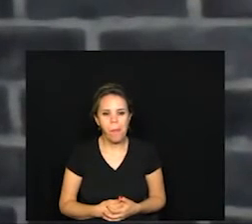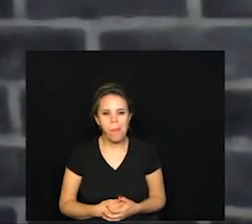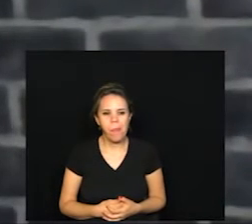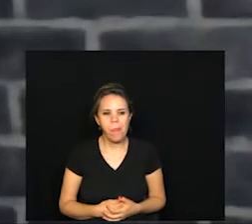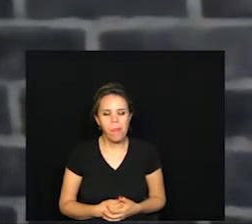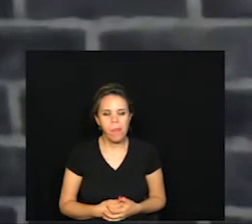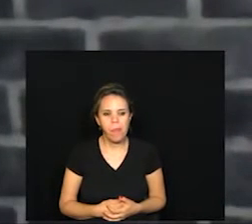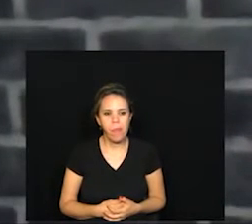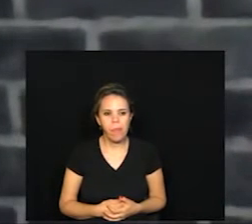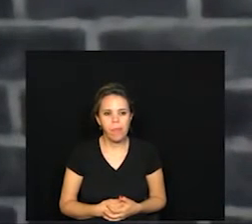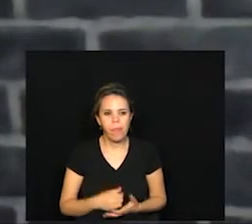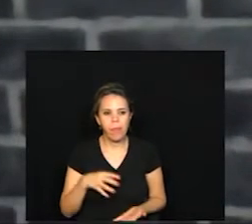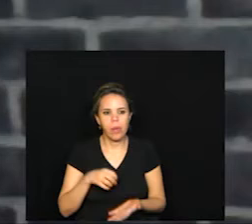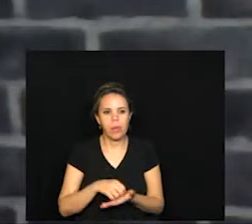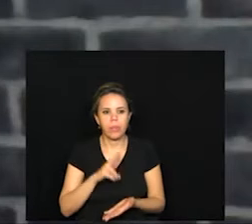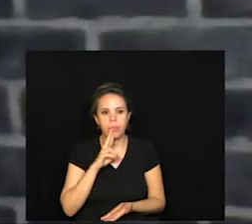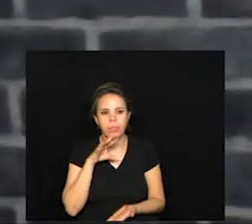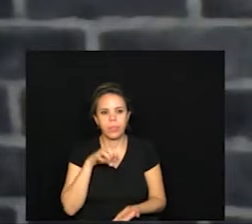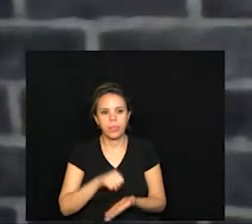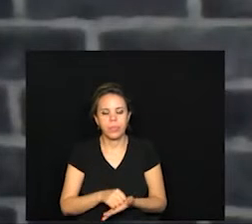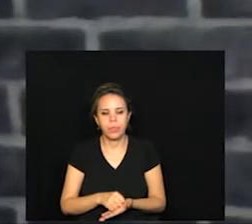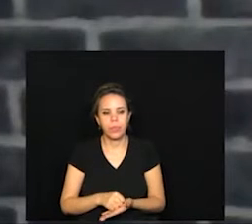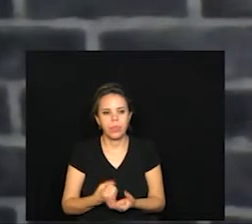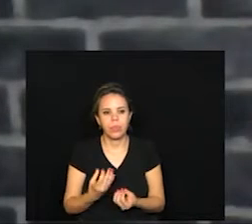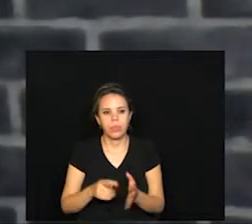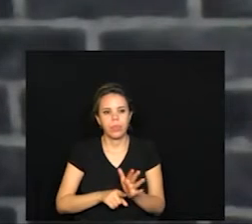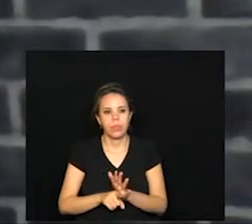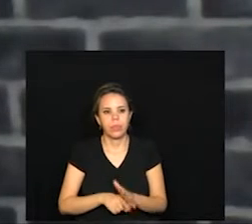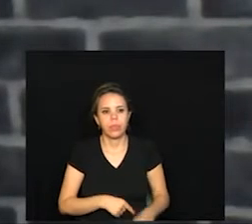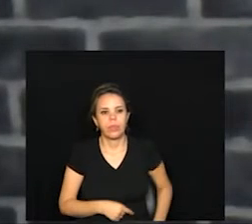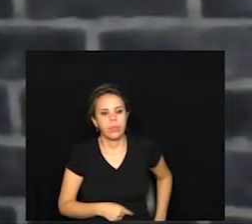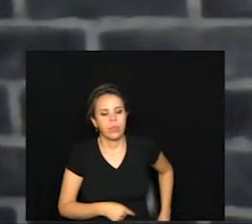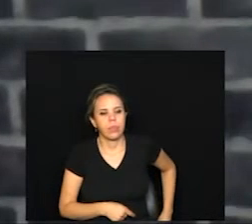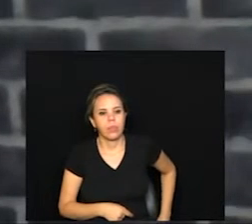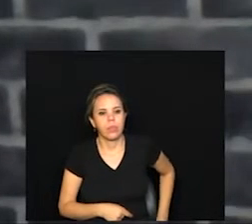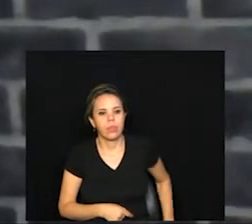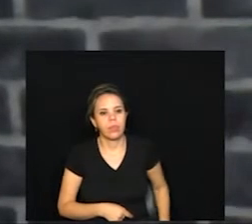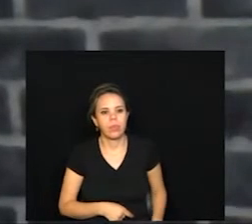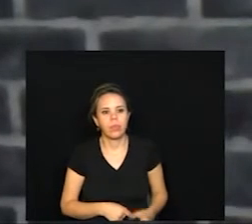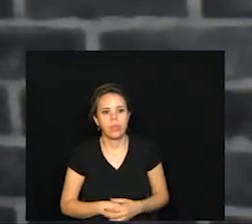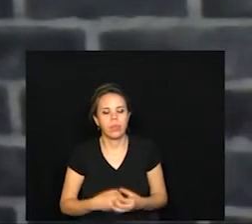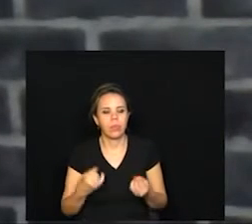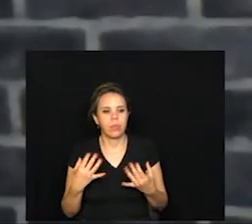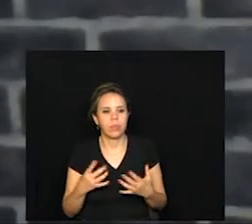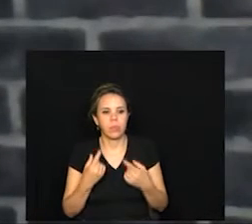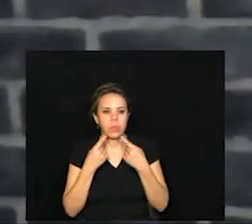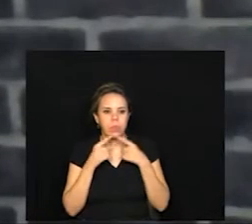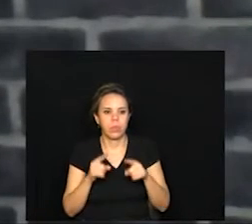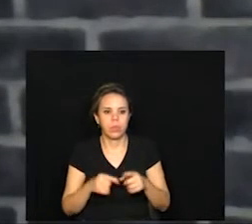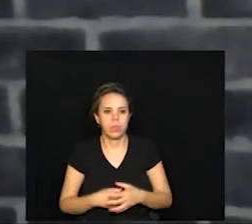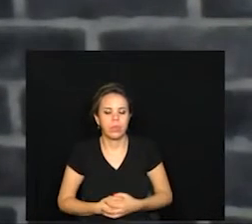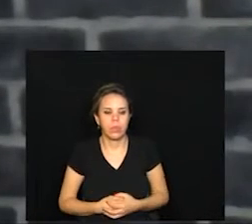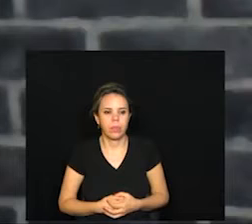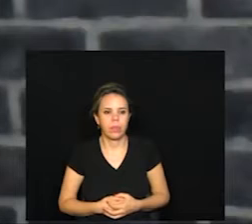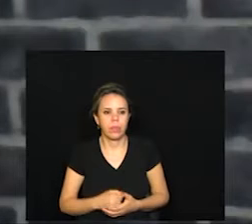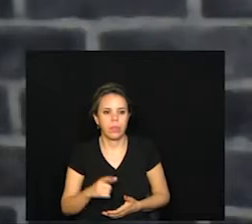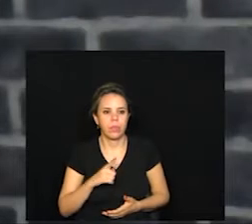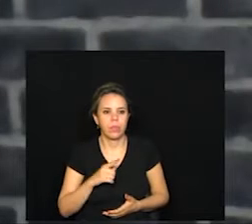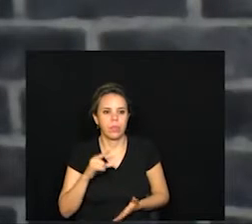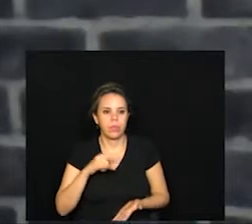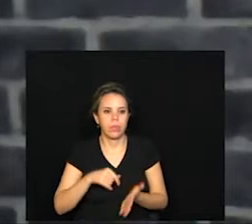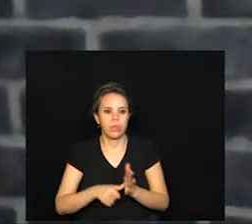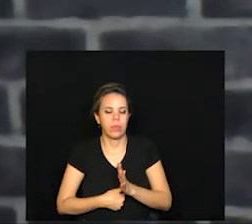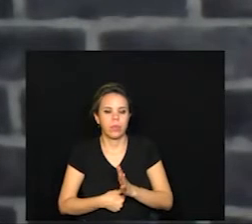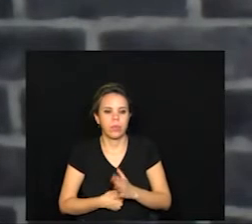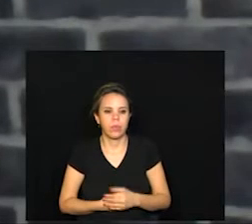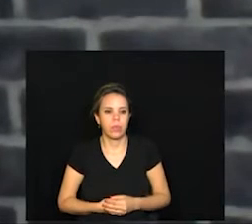www.procon.campinas.sp.gov.br. Lá ele vai preencher um cadastro com os seus dados pessoais e vai relatar a reclamação. Se ele tiver algum